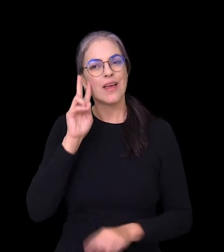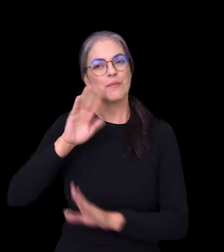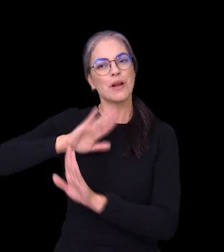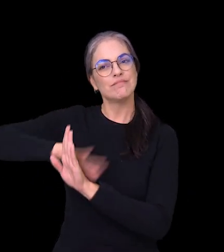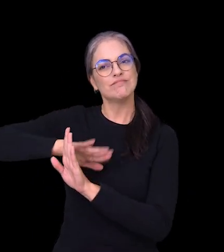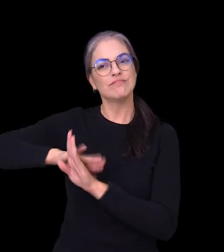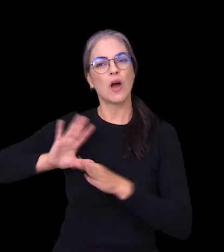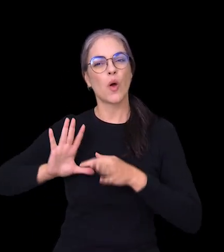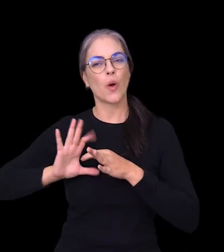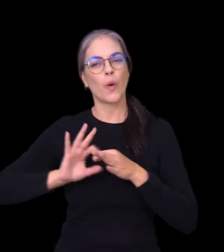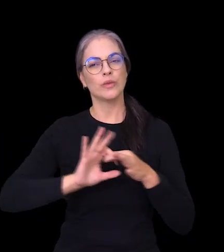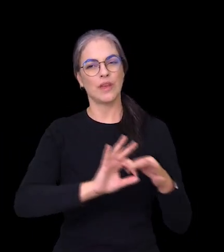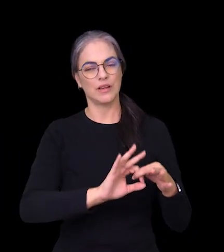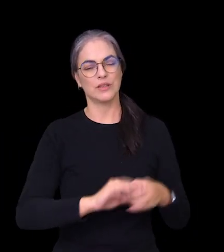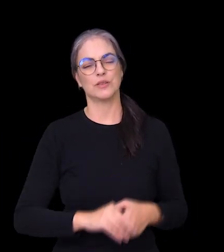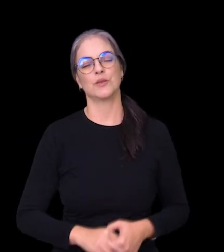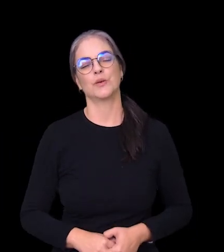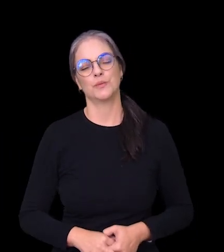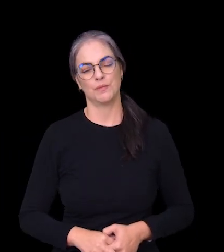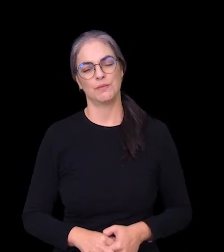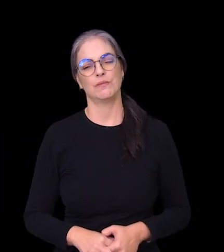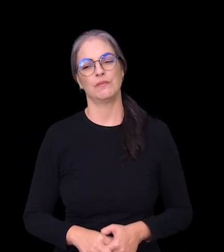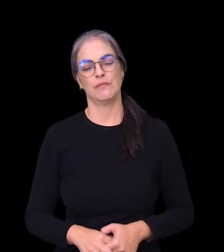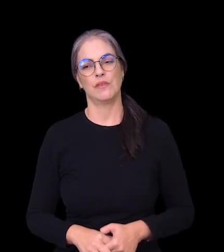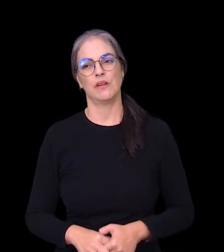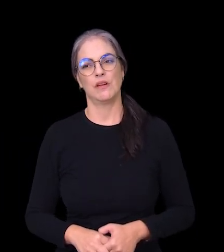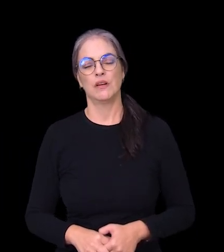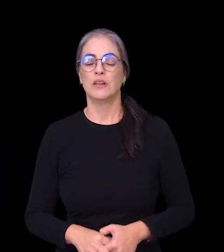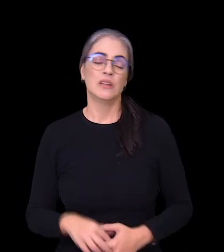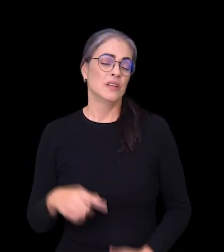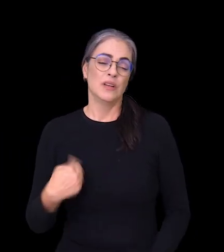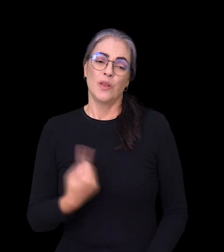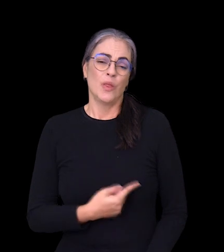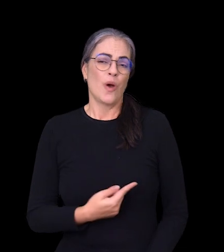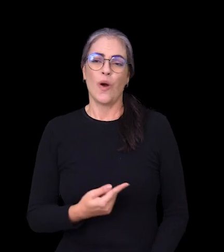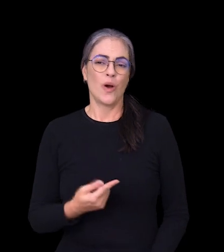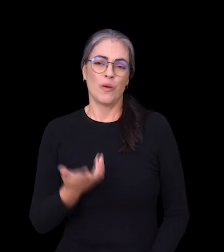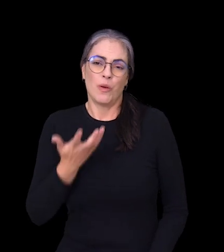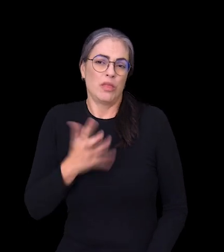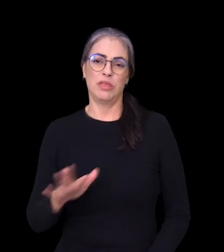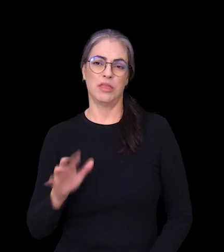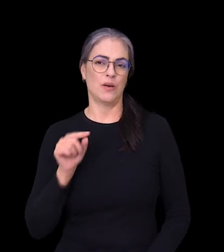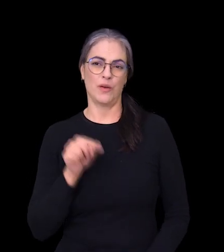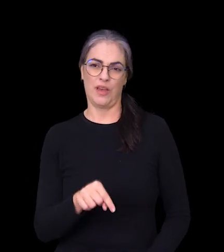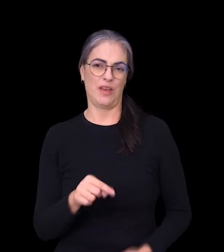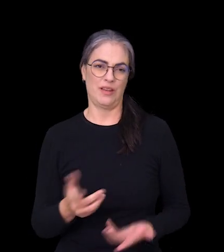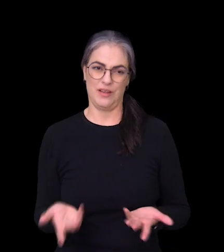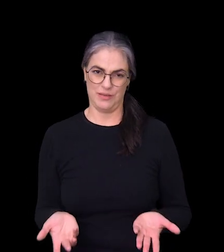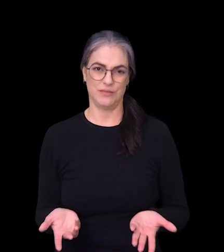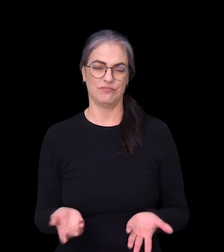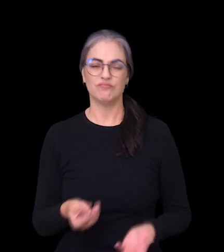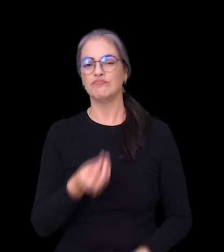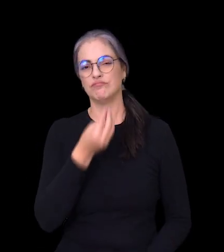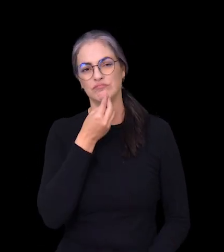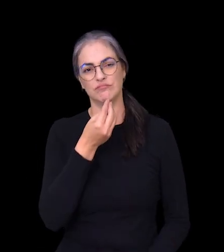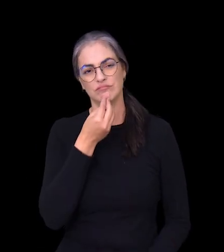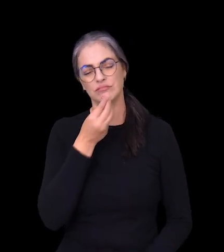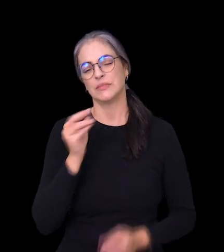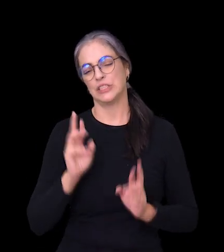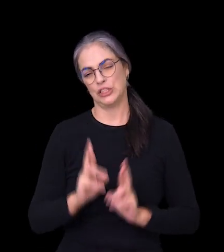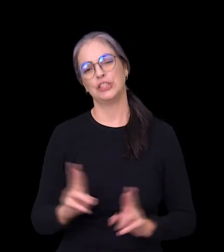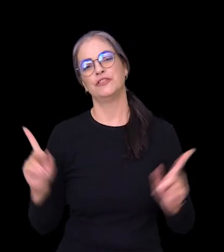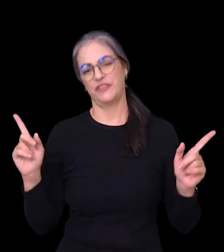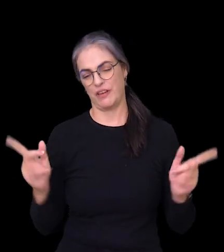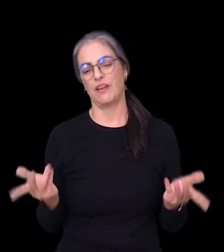Ela é um marcador para a gente, não é o que a gente gostaria que fosse, porque a gente gostaria que essas experimentações